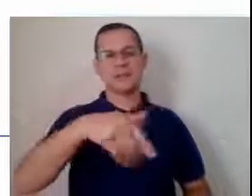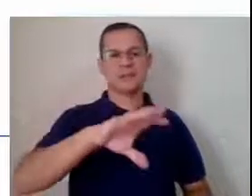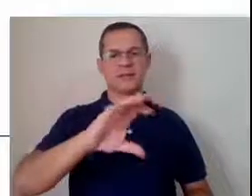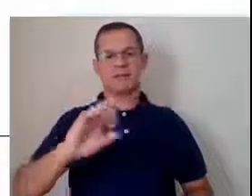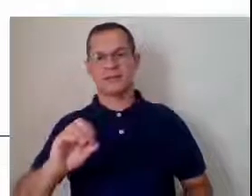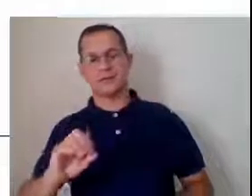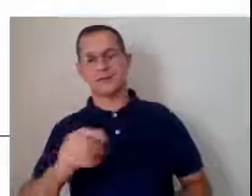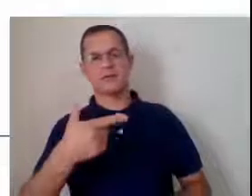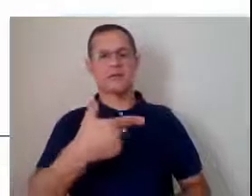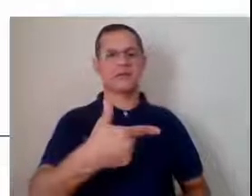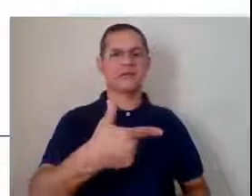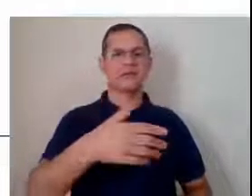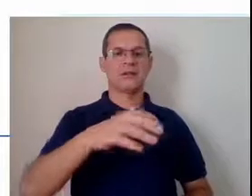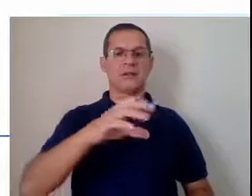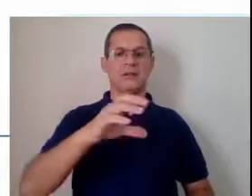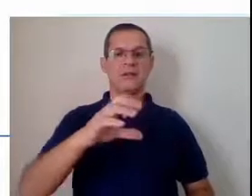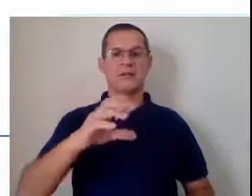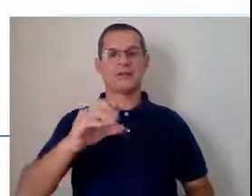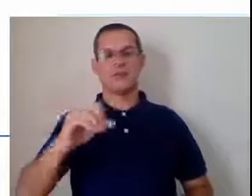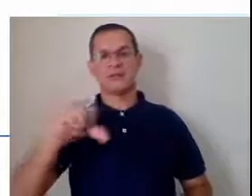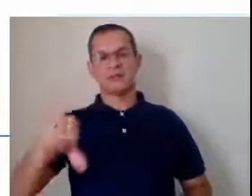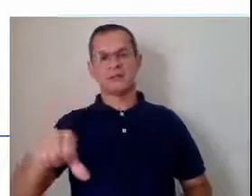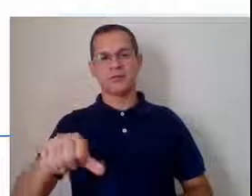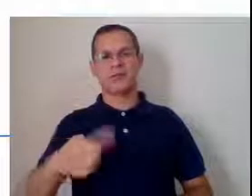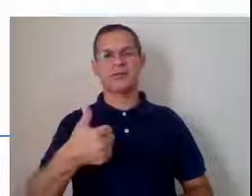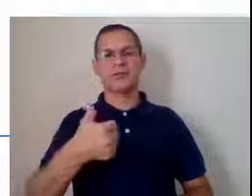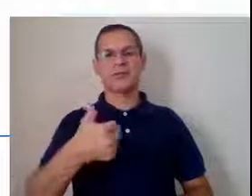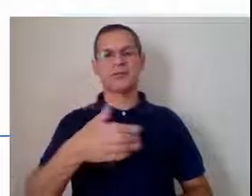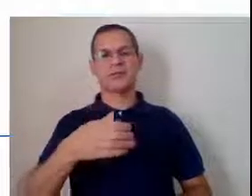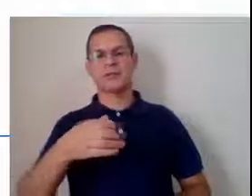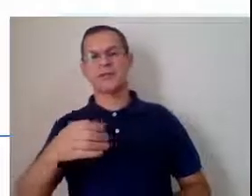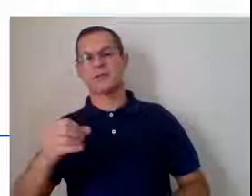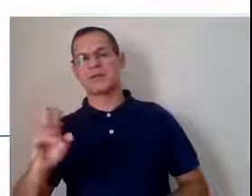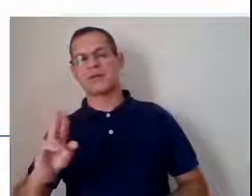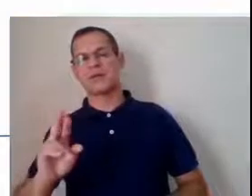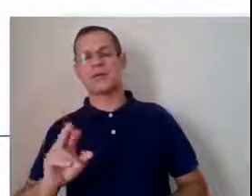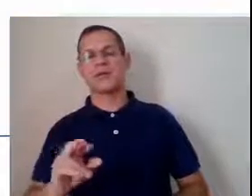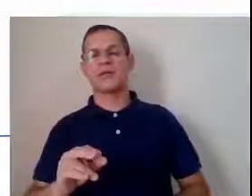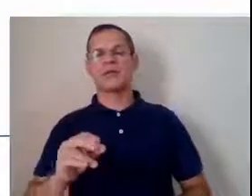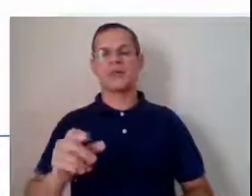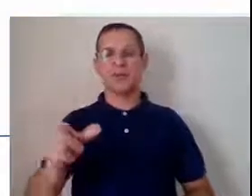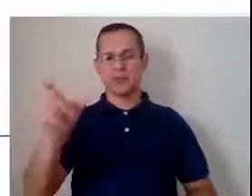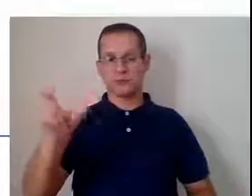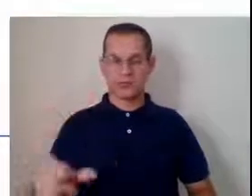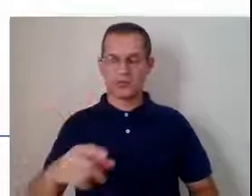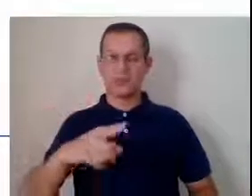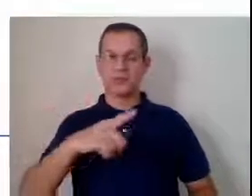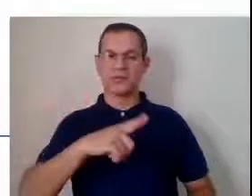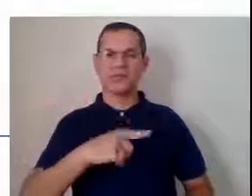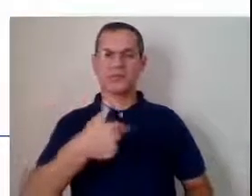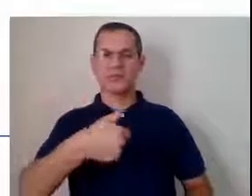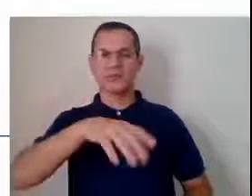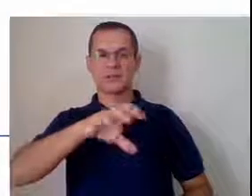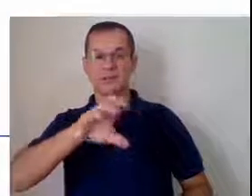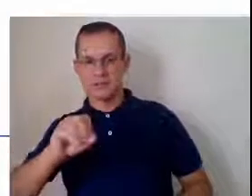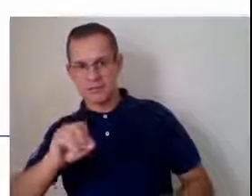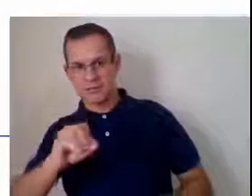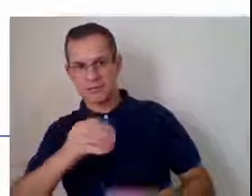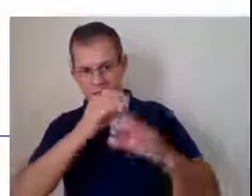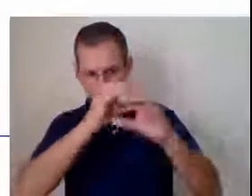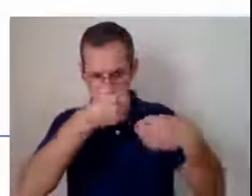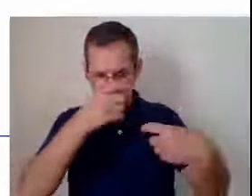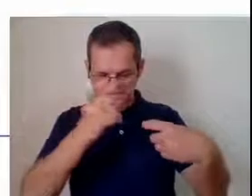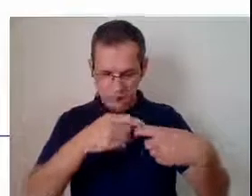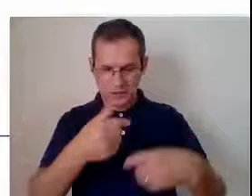foi investido R$100 por pessoa e tiveram 700 consultas. Em 2010